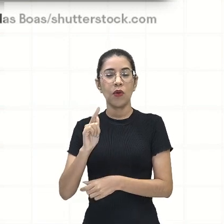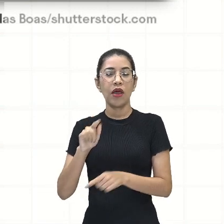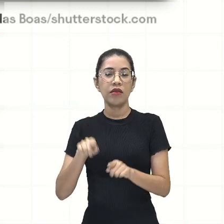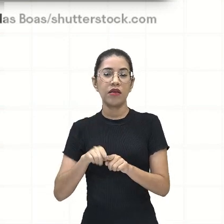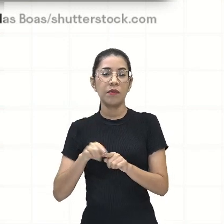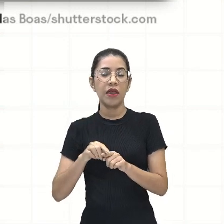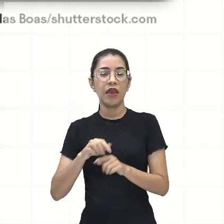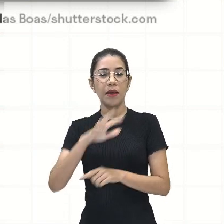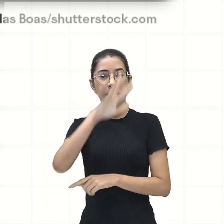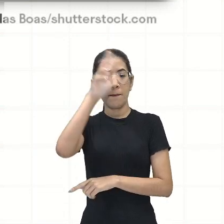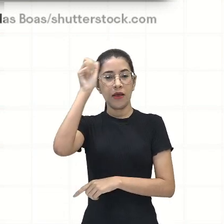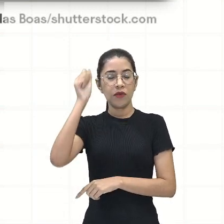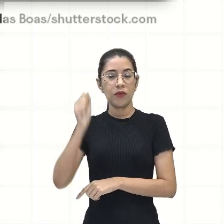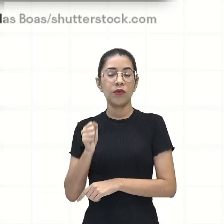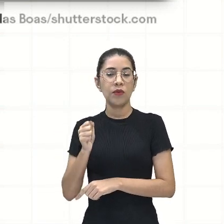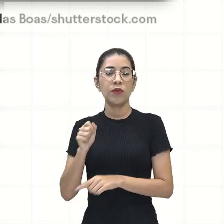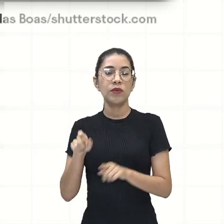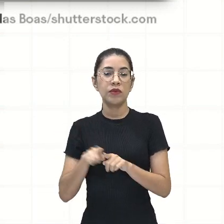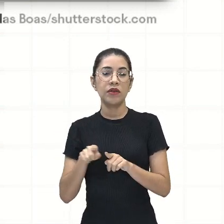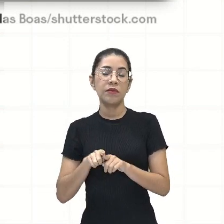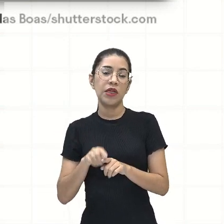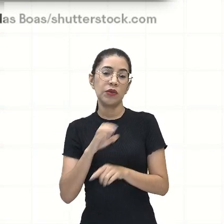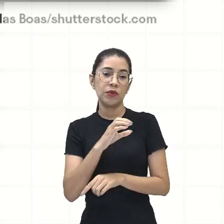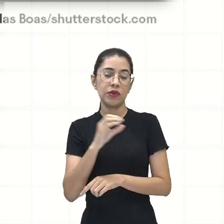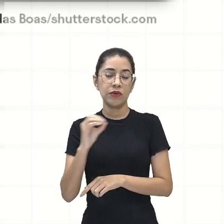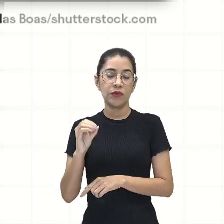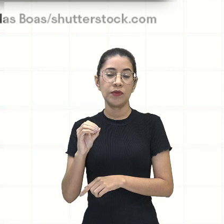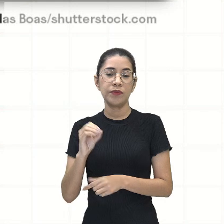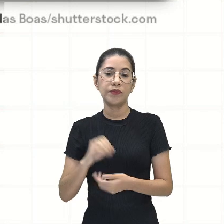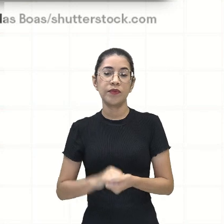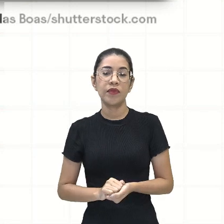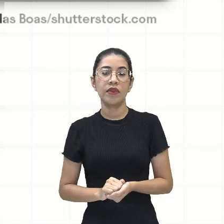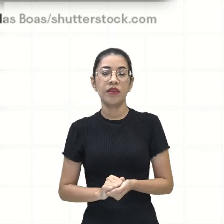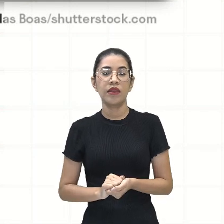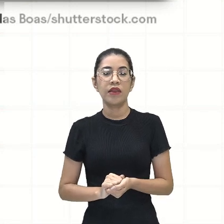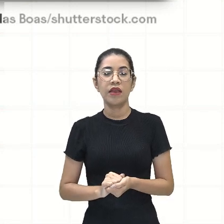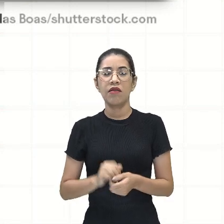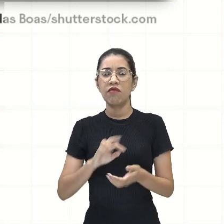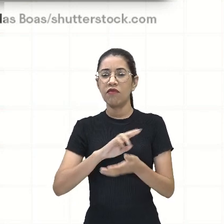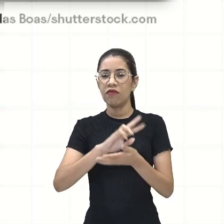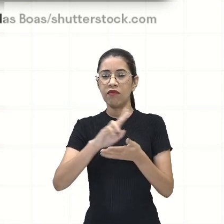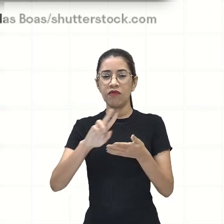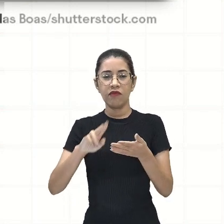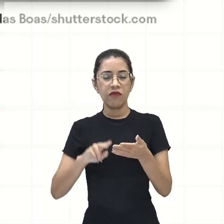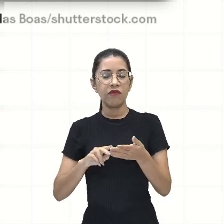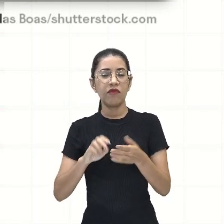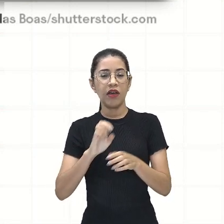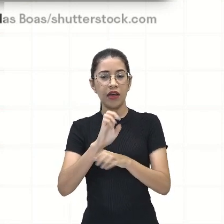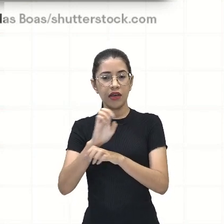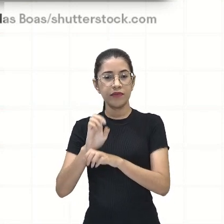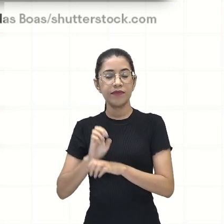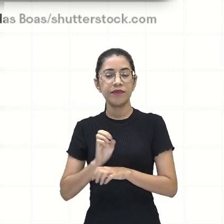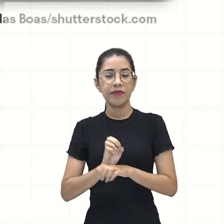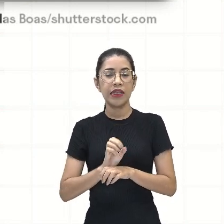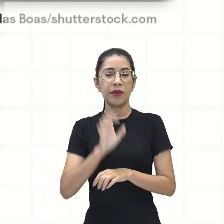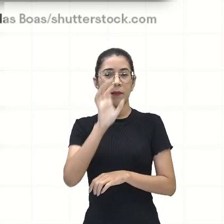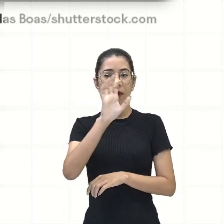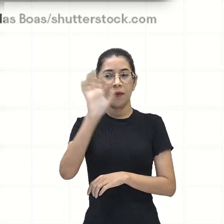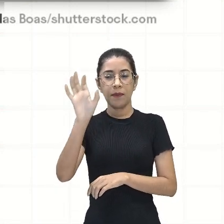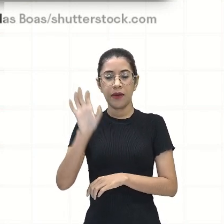Grosso, que compõe a região centro-oeste, Paraná, Santa Catarina, Rio Grande do Sul, ali no sul, cada uma das